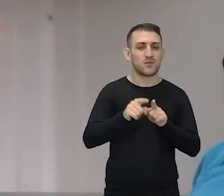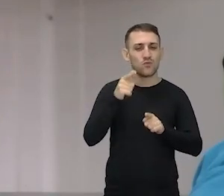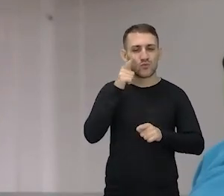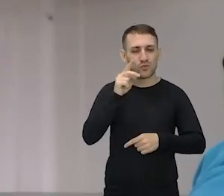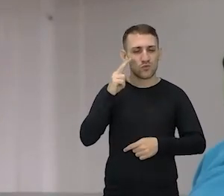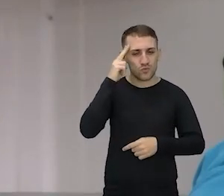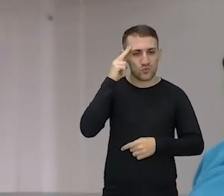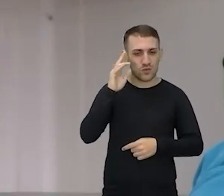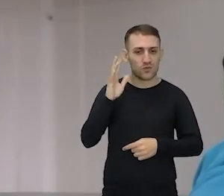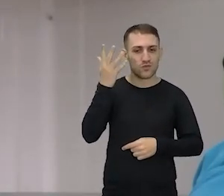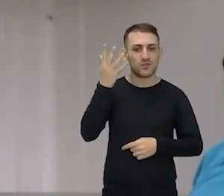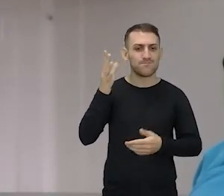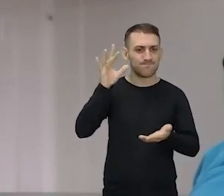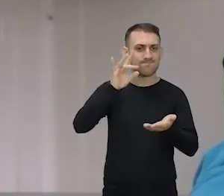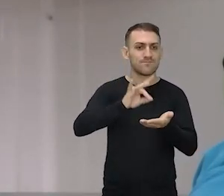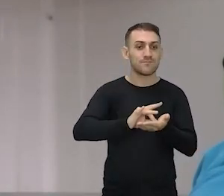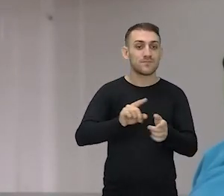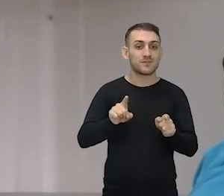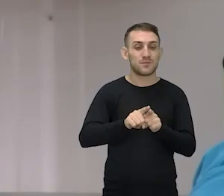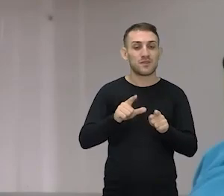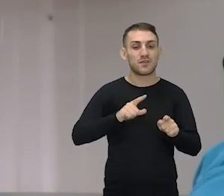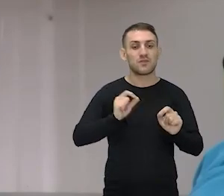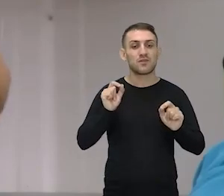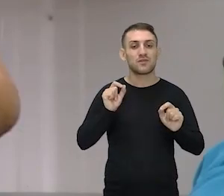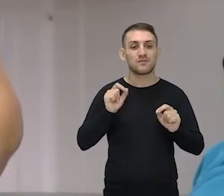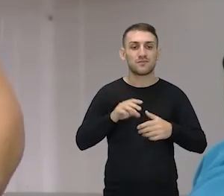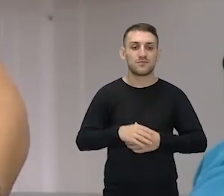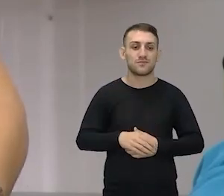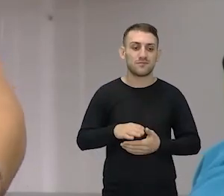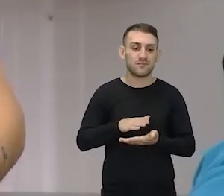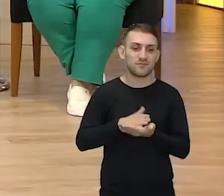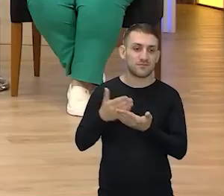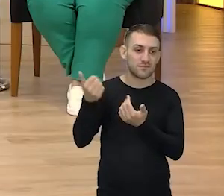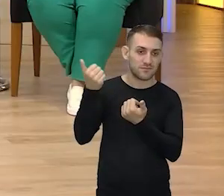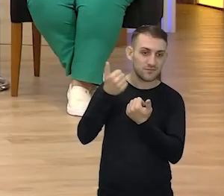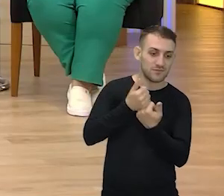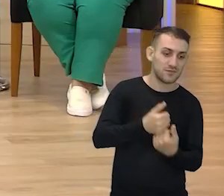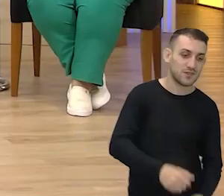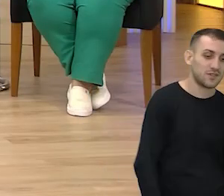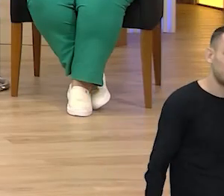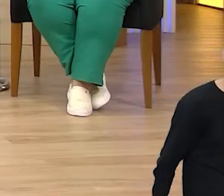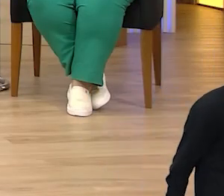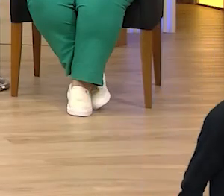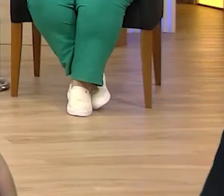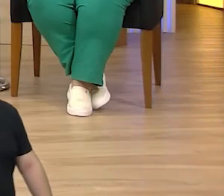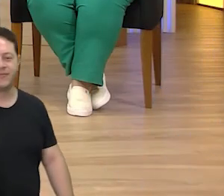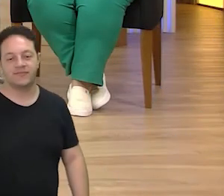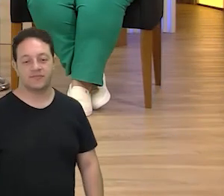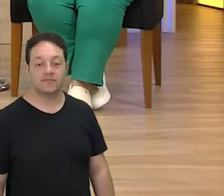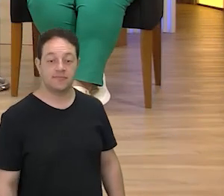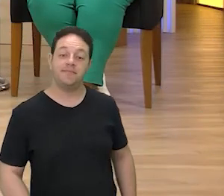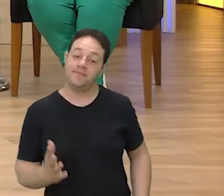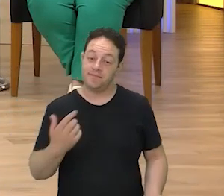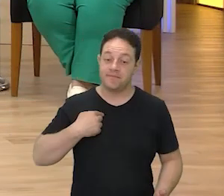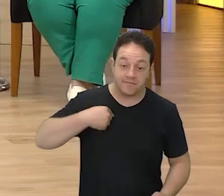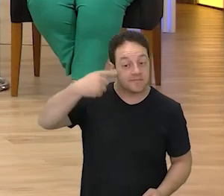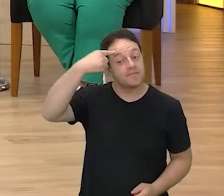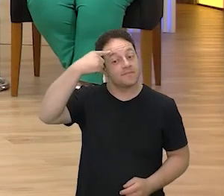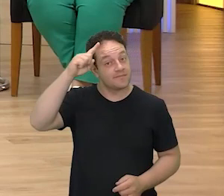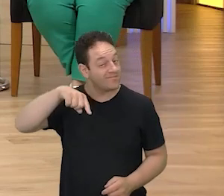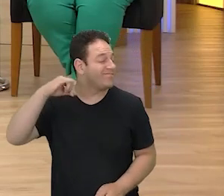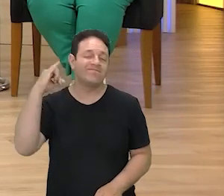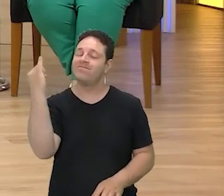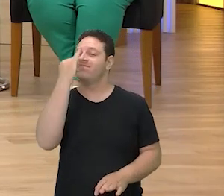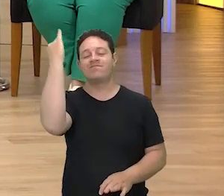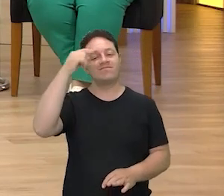sonho, concretizar, ter acesso a cursos, faculdades. Eu acho assim, muito importante tudo